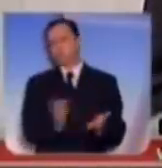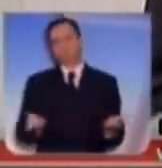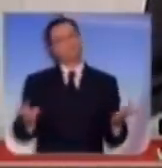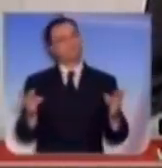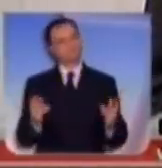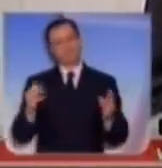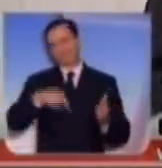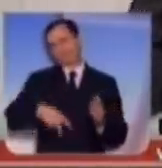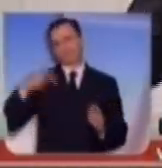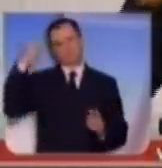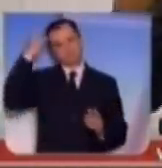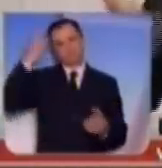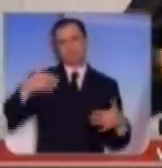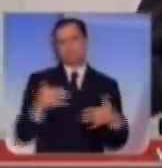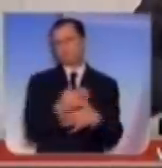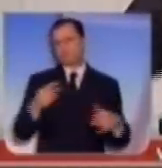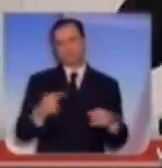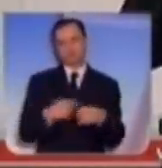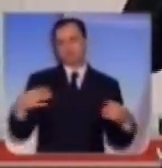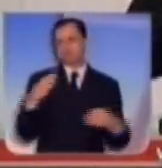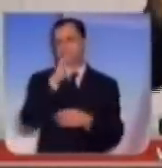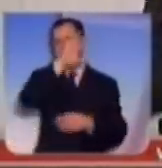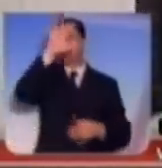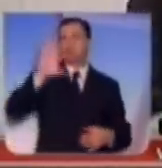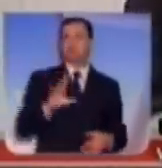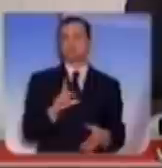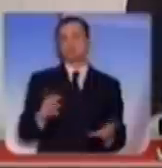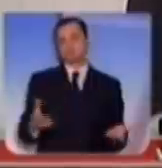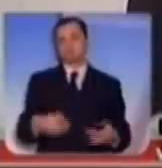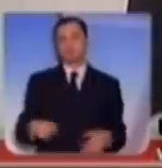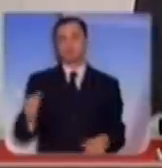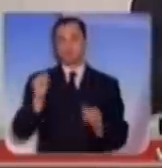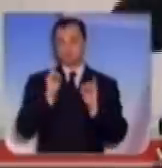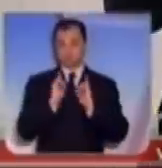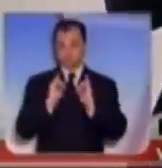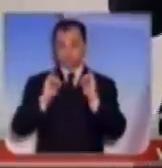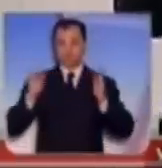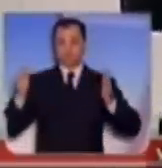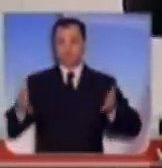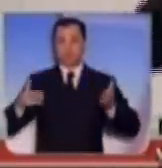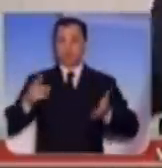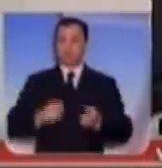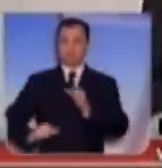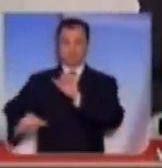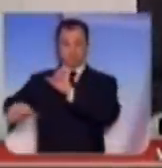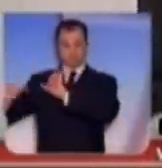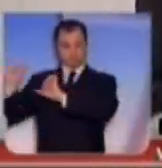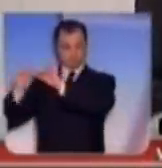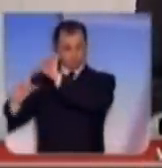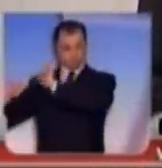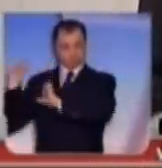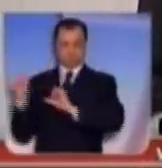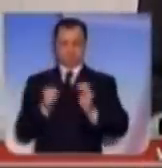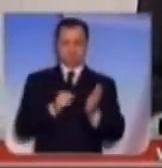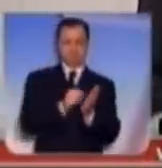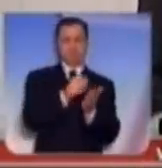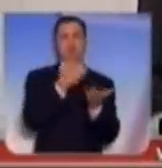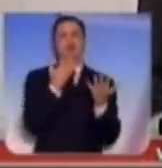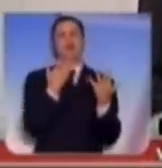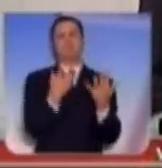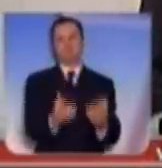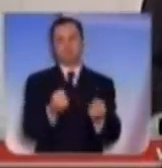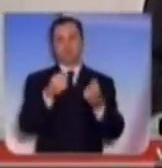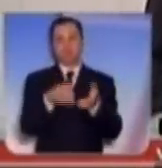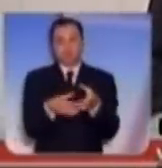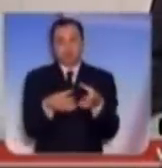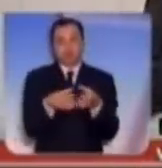maneira na cidade de São Paulo, no estado de São Paulo, no Brasil. No meu primeiro pronunciamento de hoje, eu falei do retrocesso da aprovação